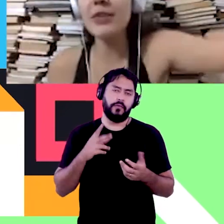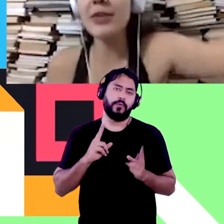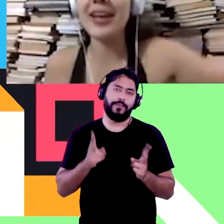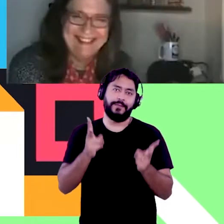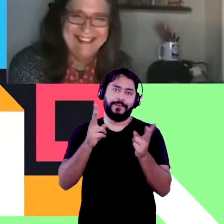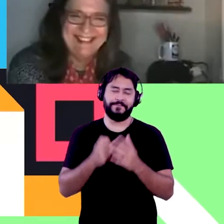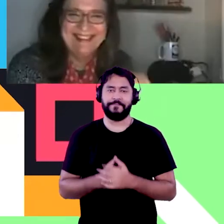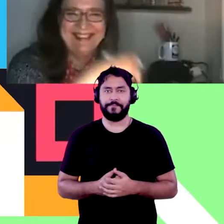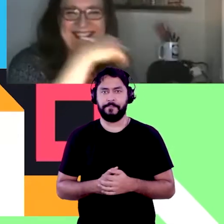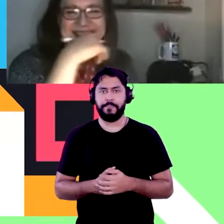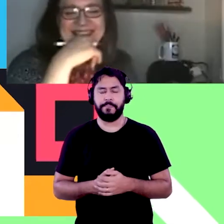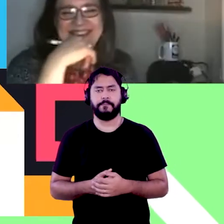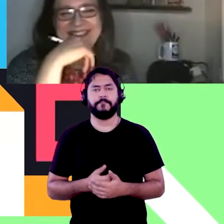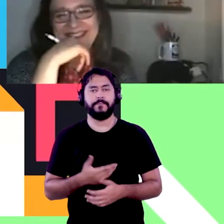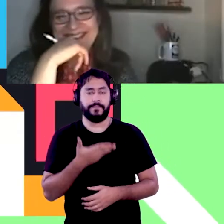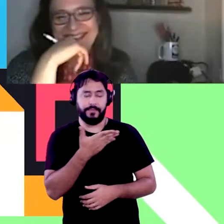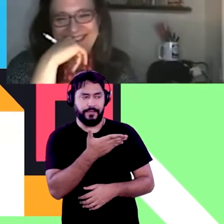aqui temos...